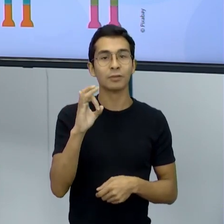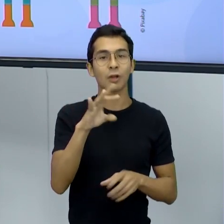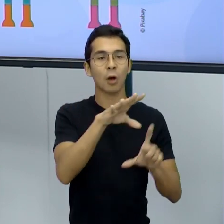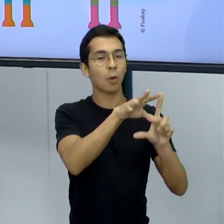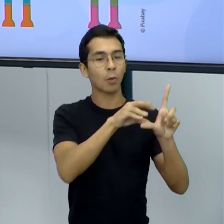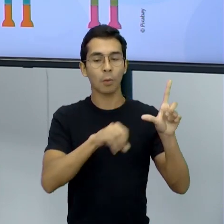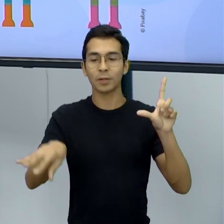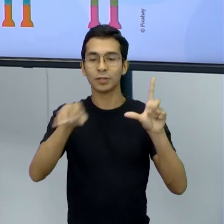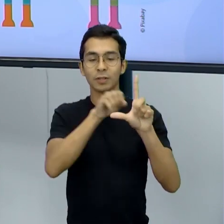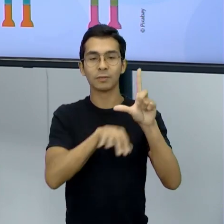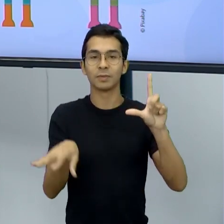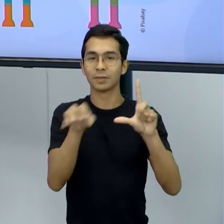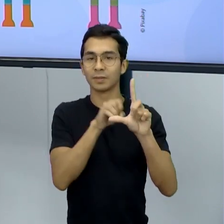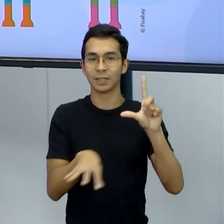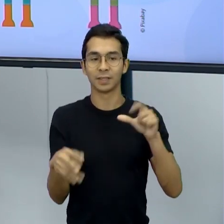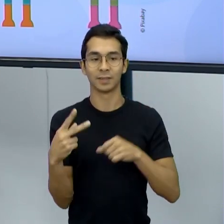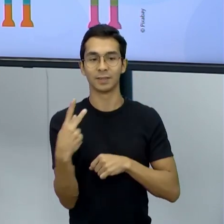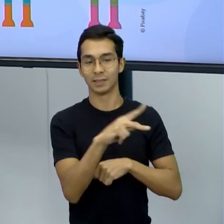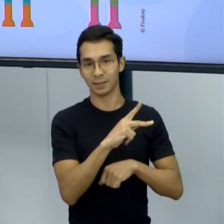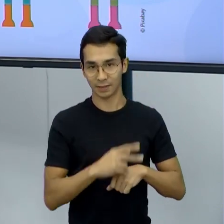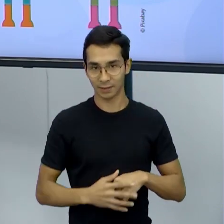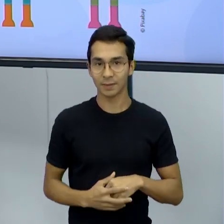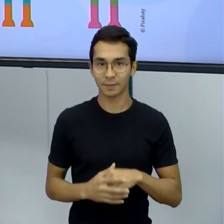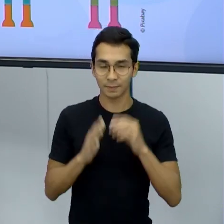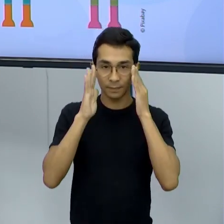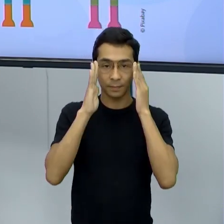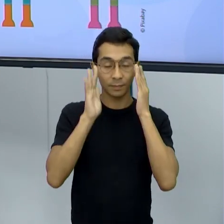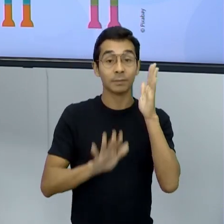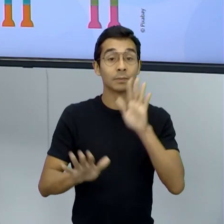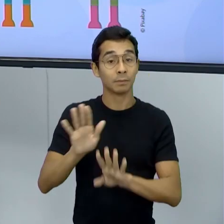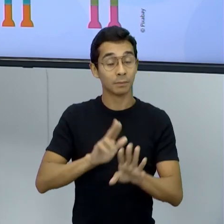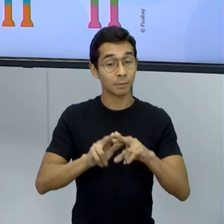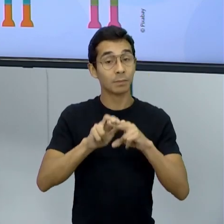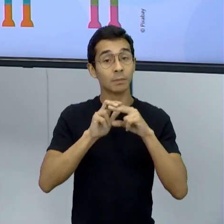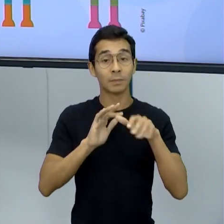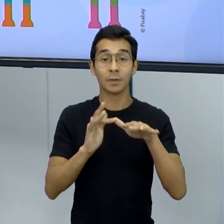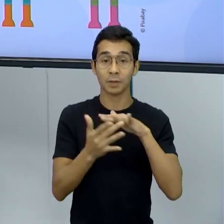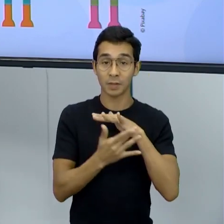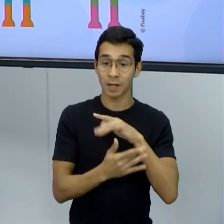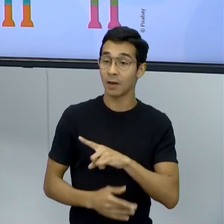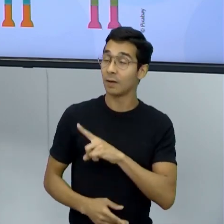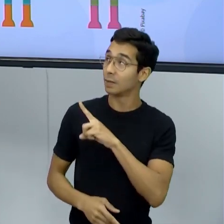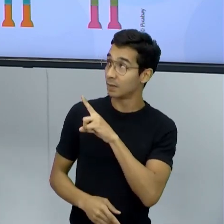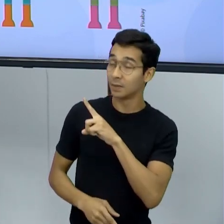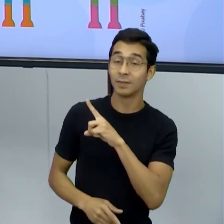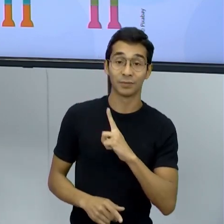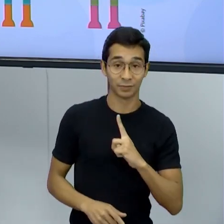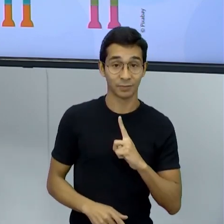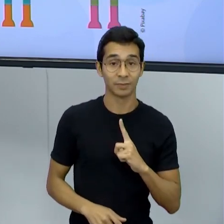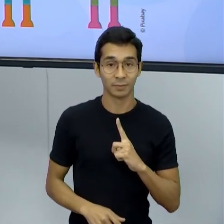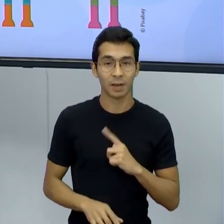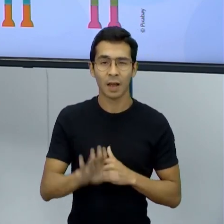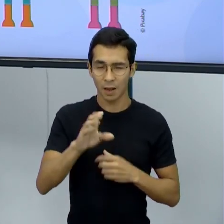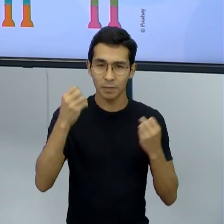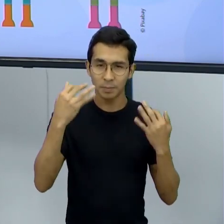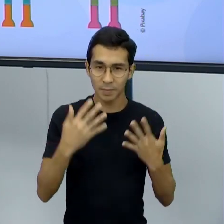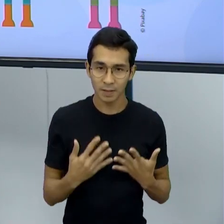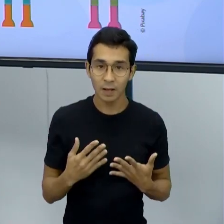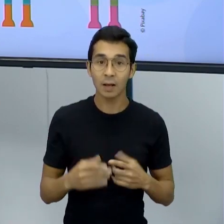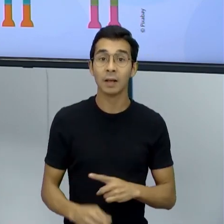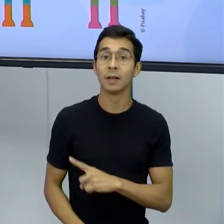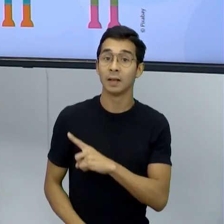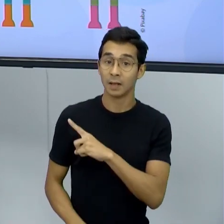Então, ou seja, tome cuidado, porque nas redes sociais há esse fenômeno. Os bots não apenas nas redes sociais. Aliás, vou falar uma coisa para você. Bots não